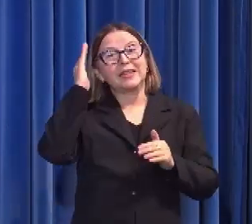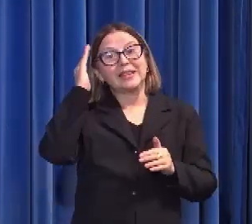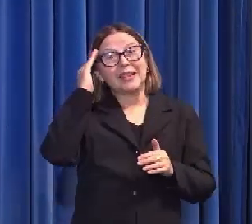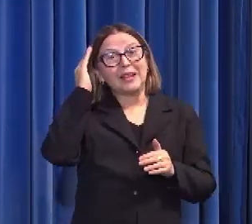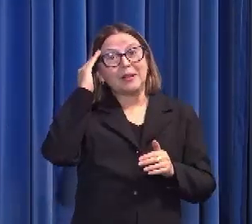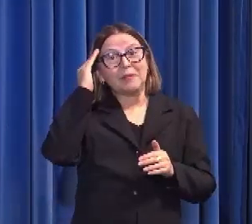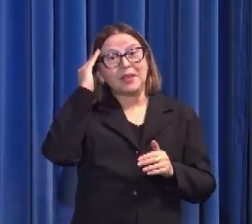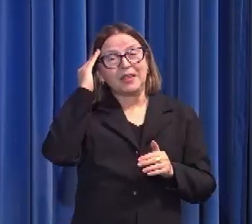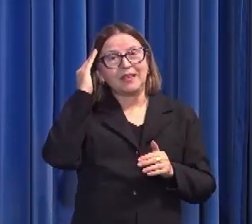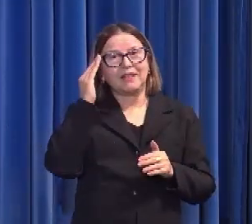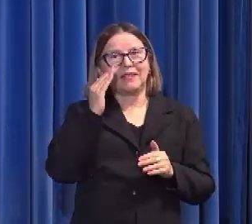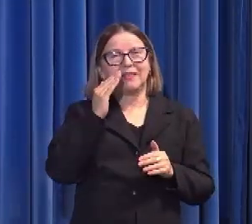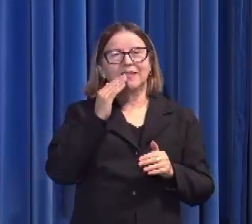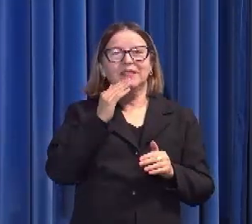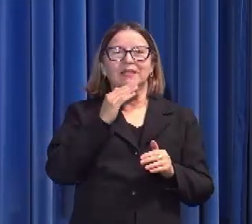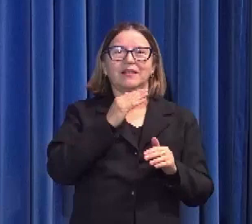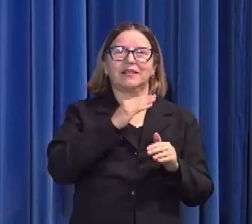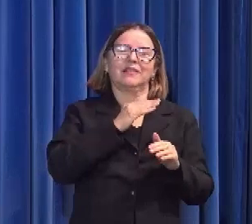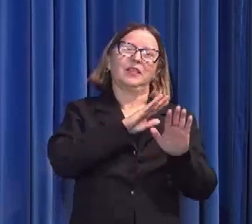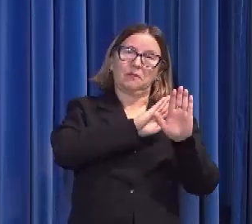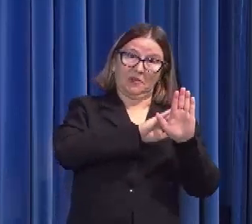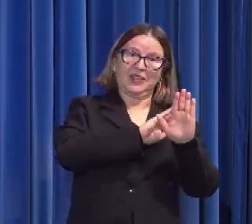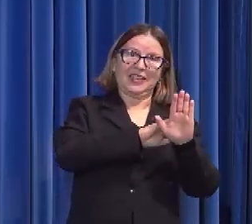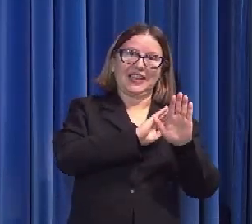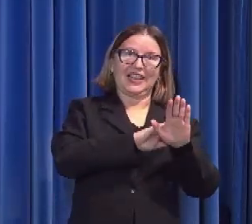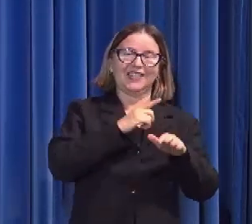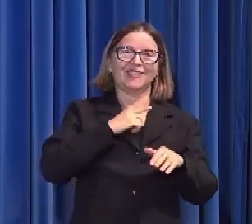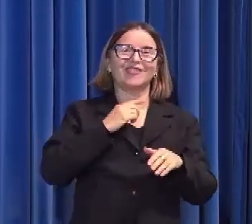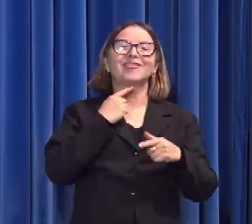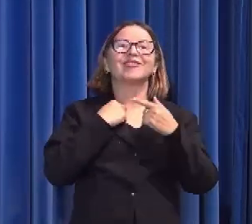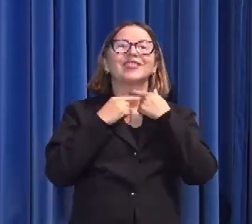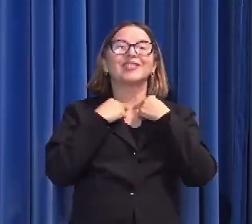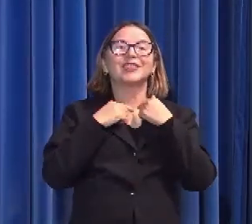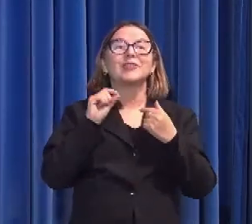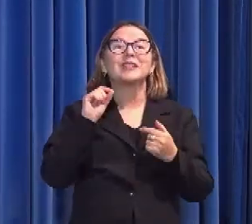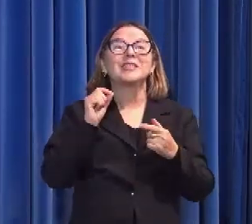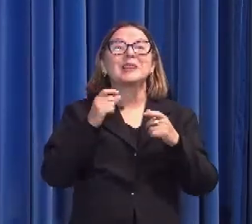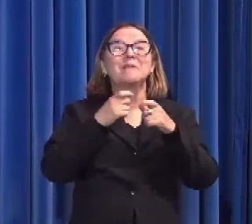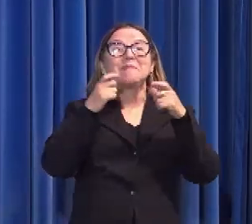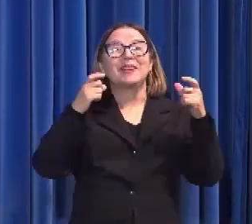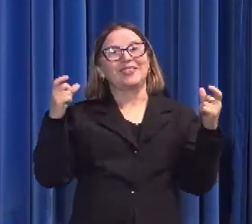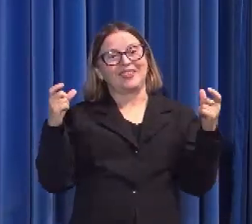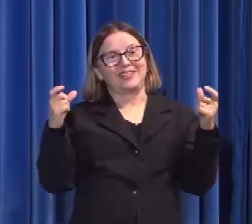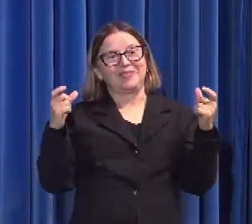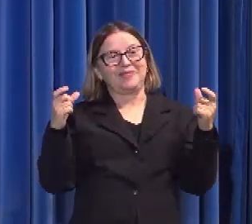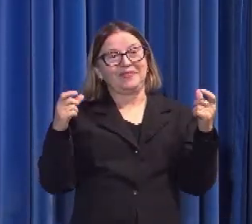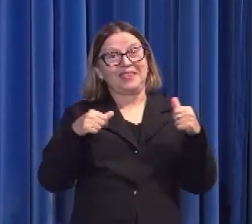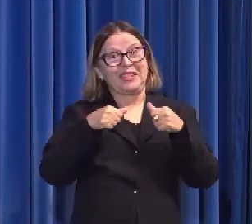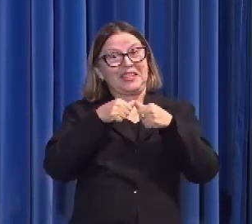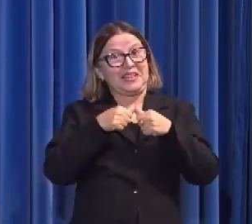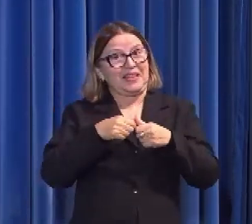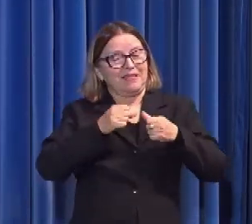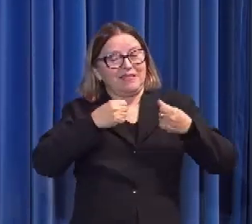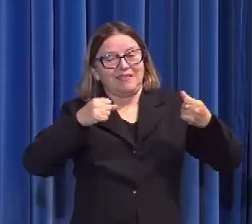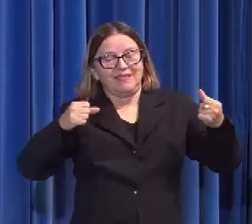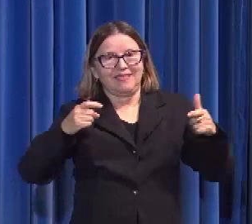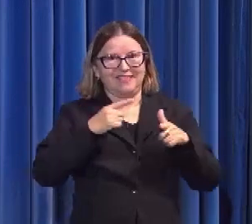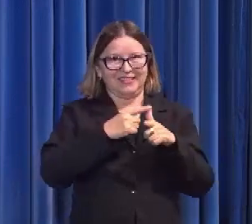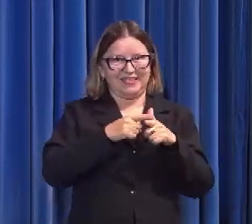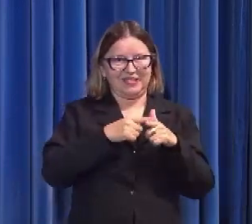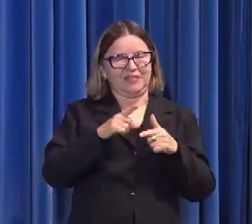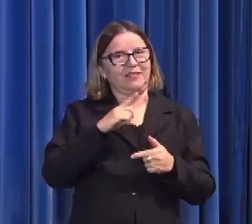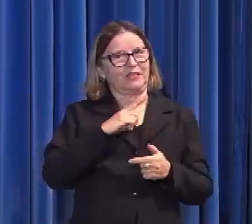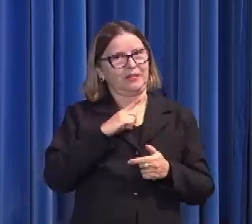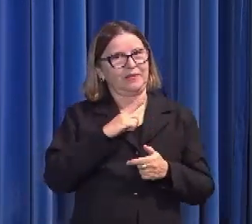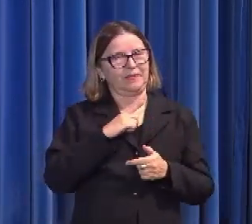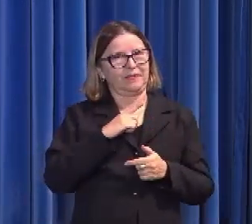trás existia um desejo Quem é o maior que esse é o grande problema que